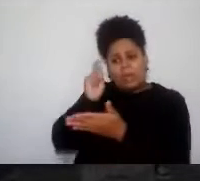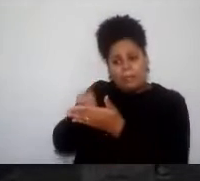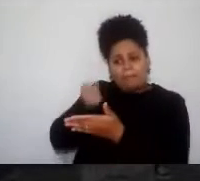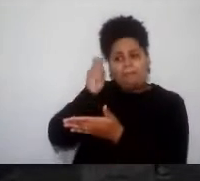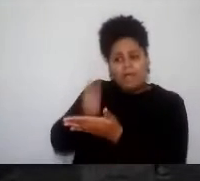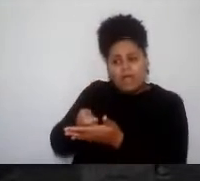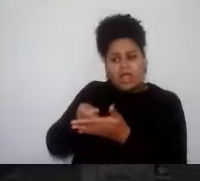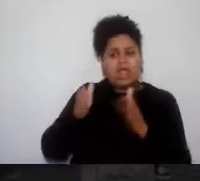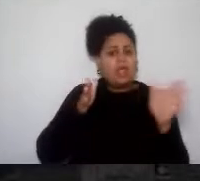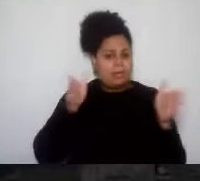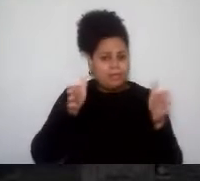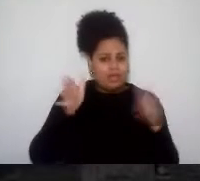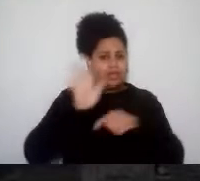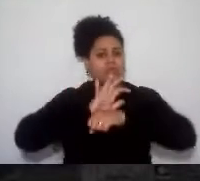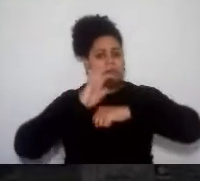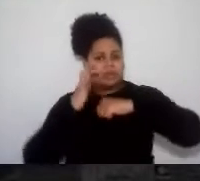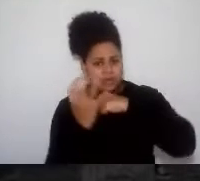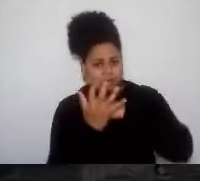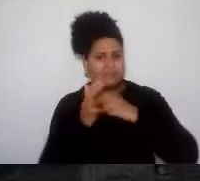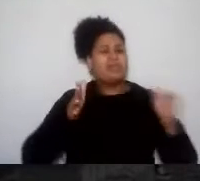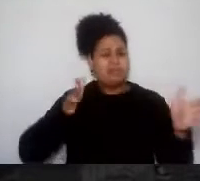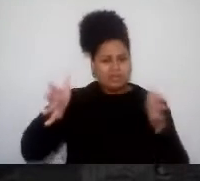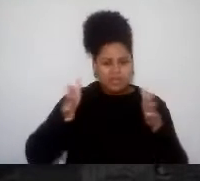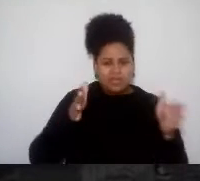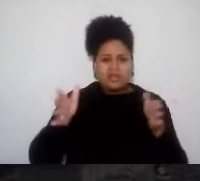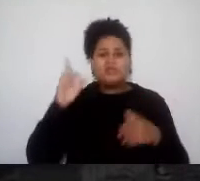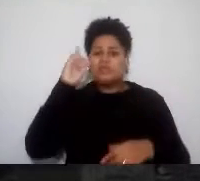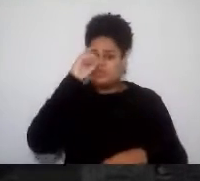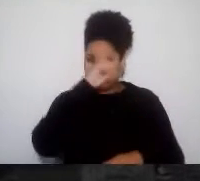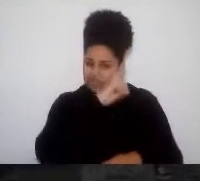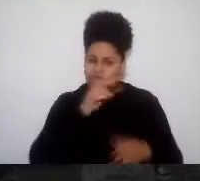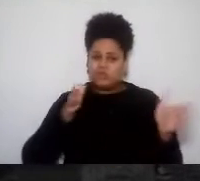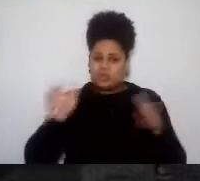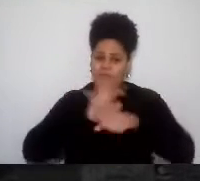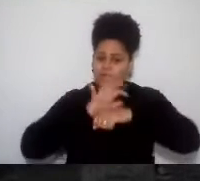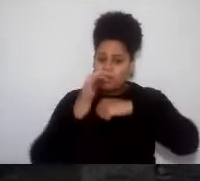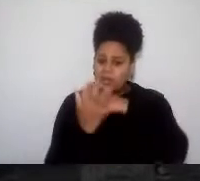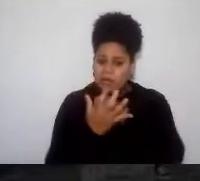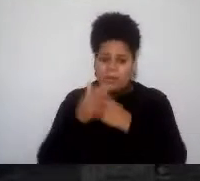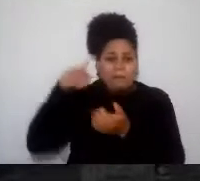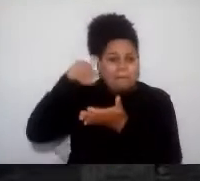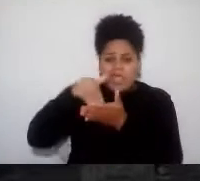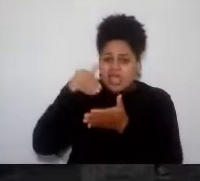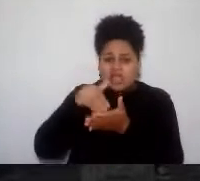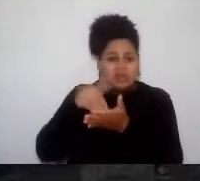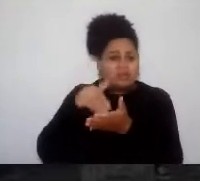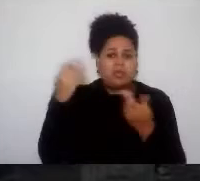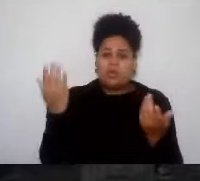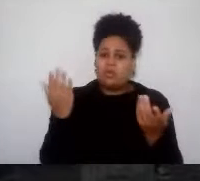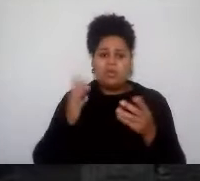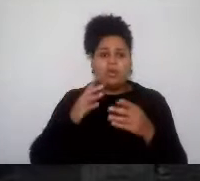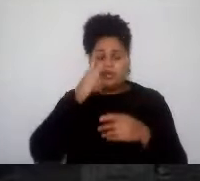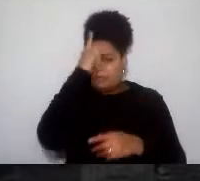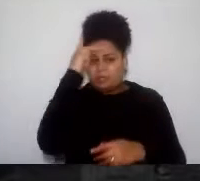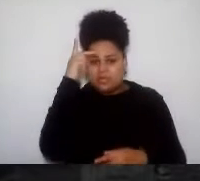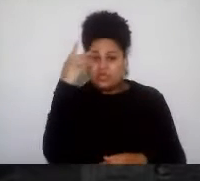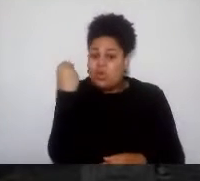um período da pandemia, naquele período que durasse a pandemia, minimamente. E